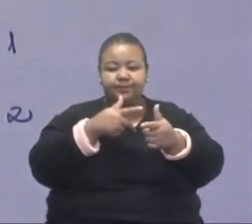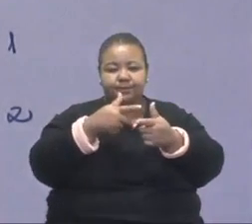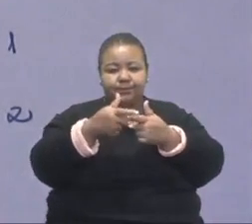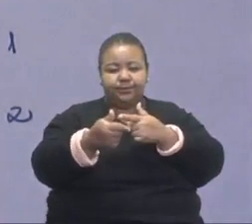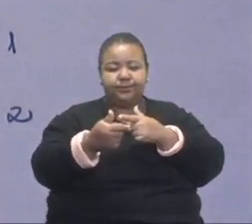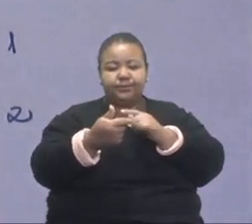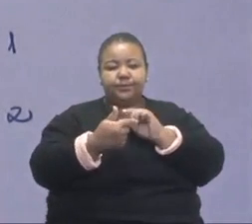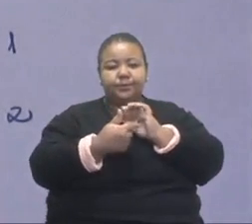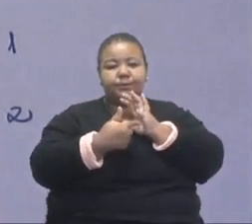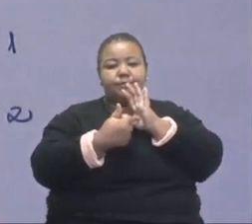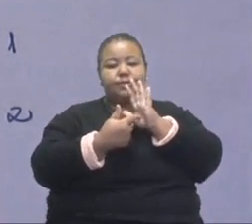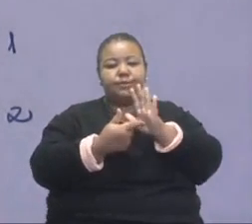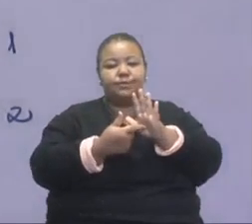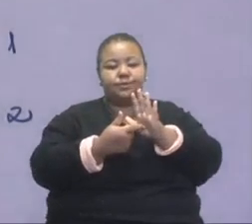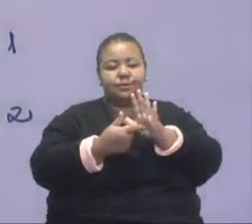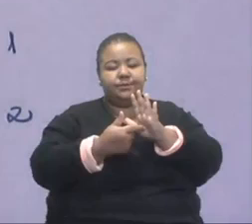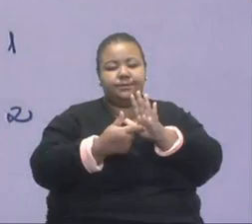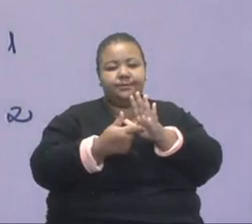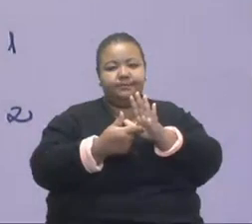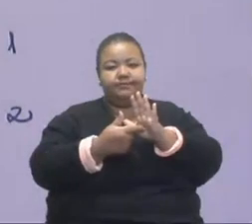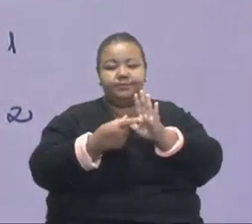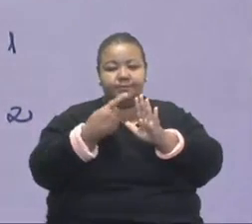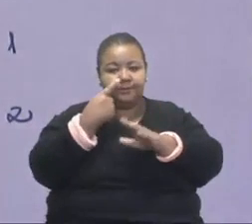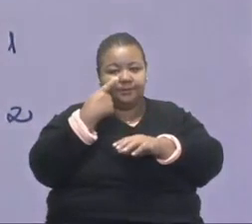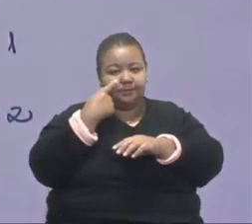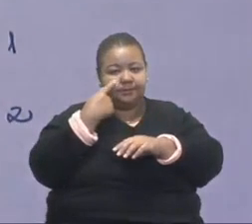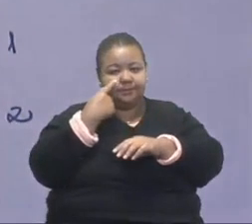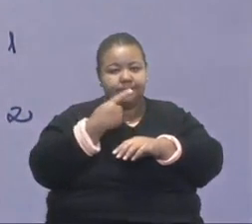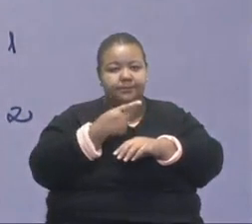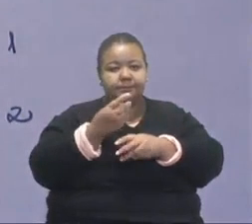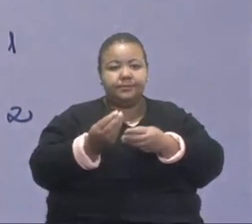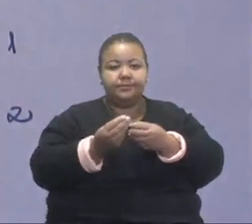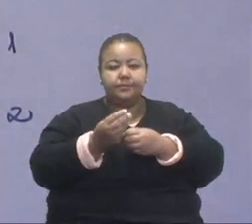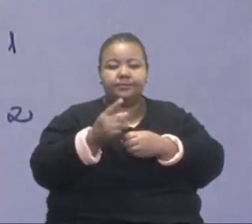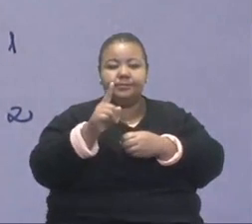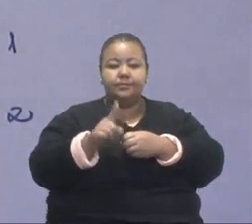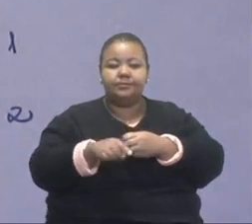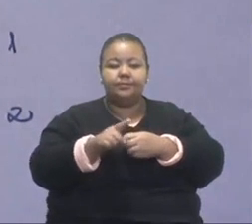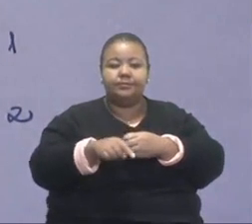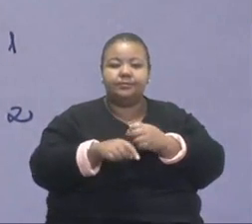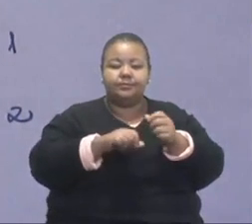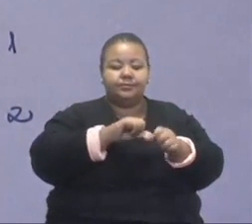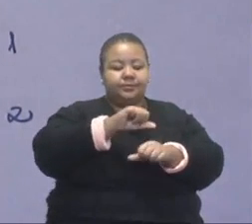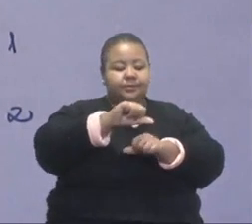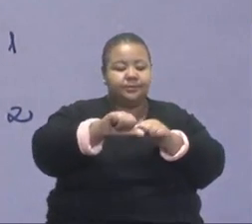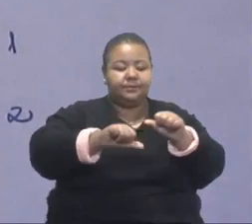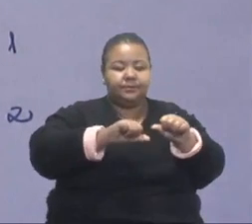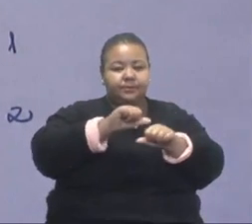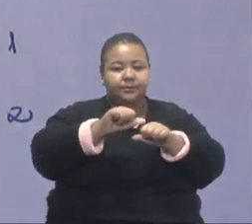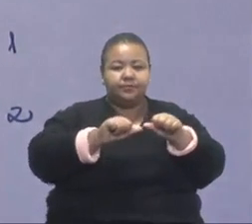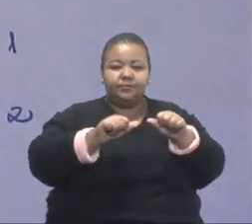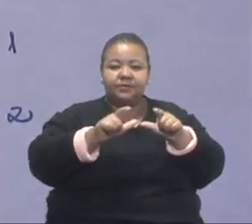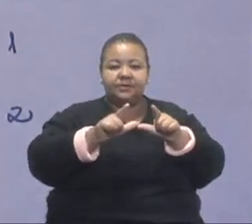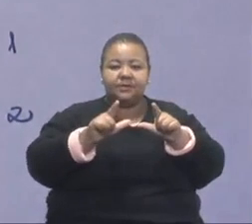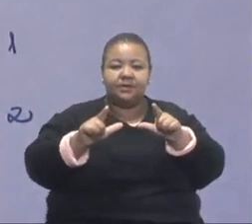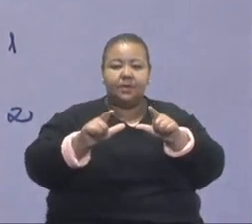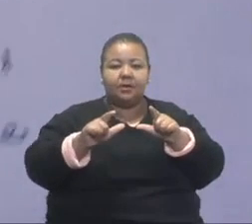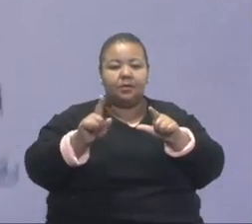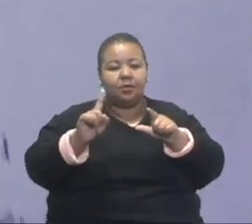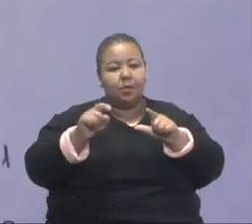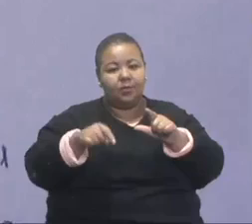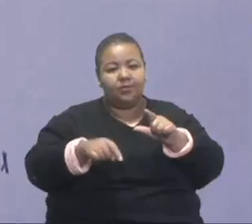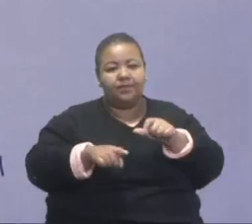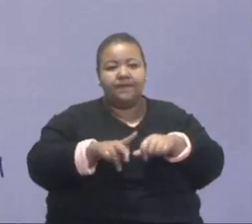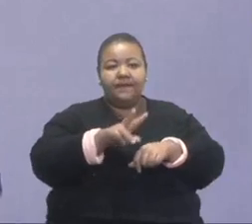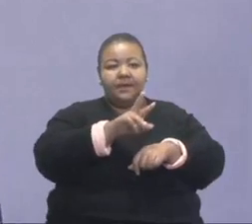para mostrar a situação, para a gente ver como vai ser se ela vai ser uma transformação linear ou não. Ela não é do R em